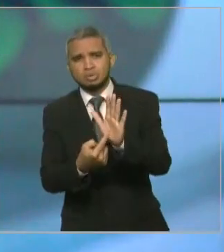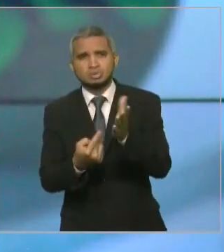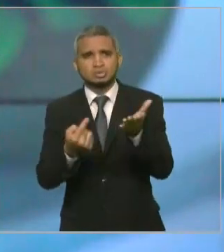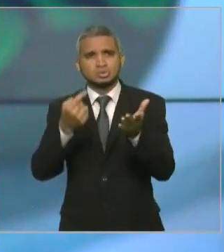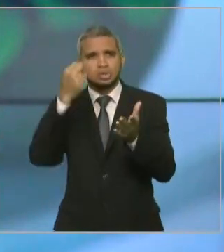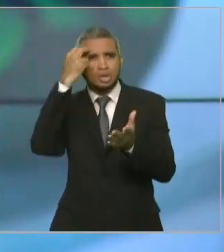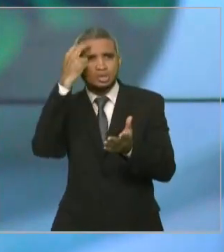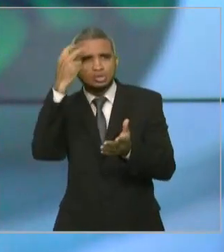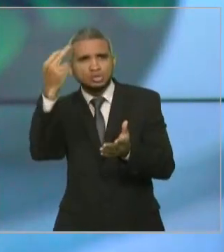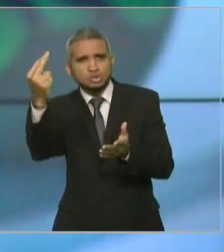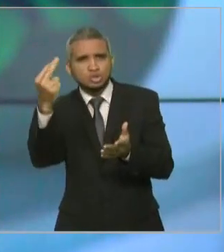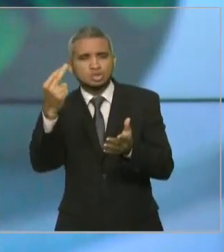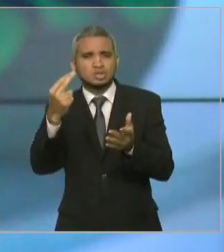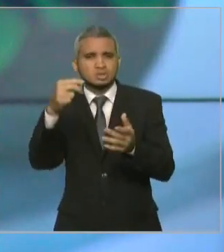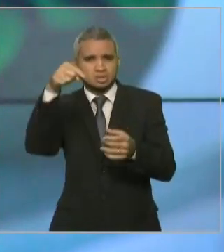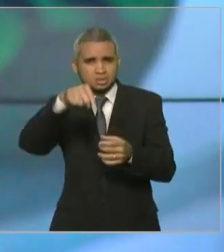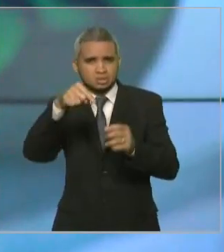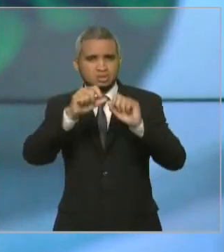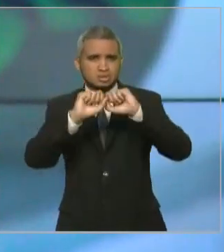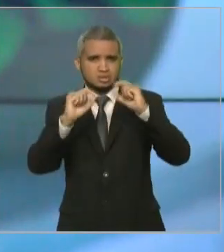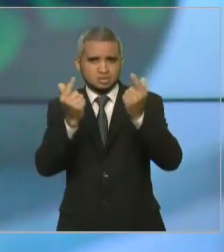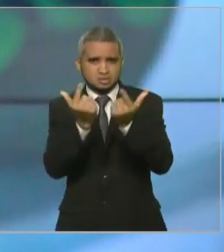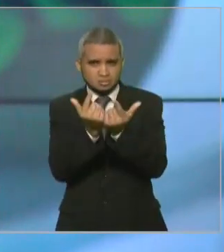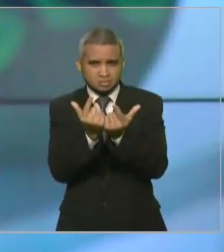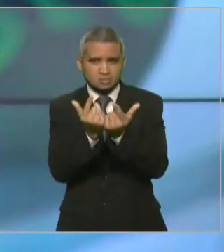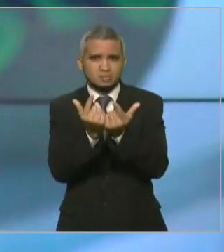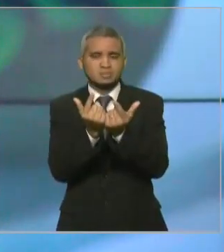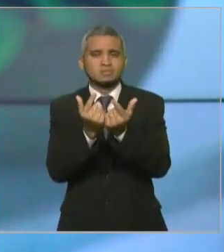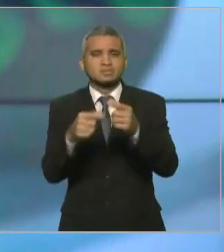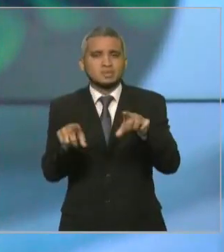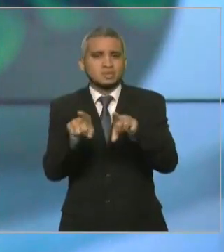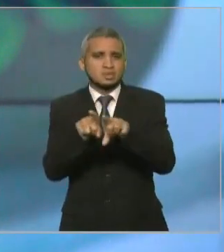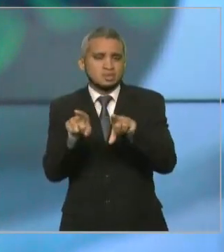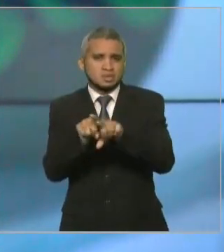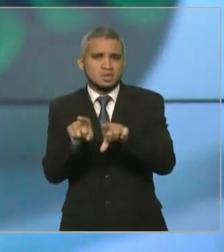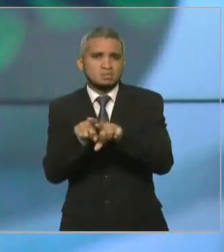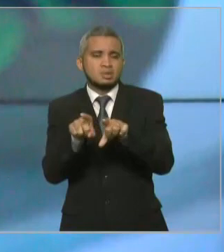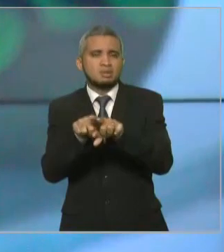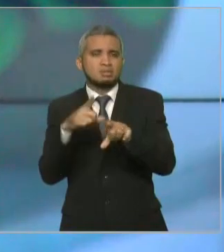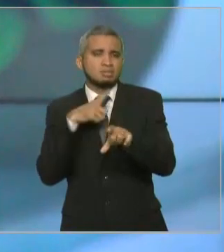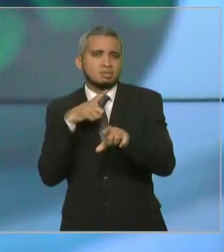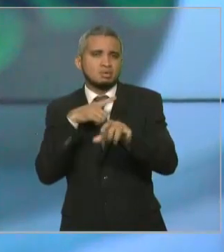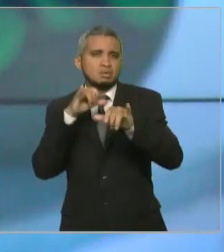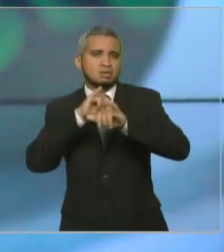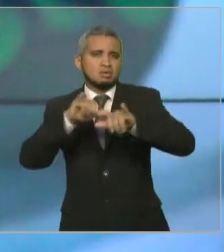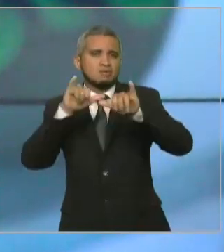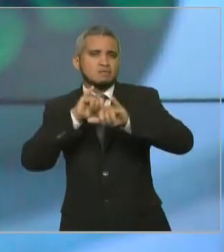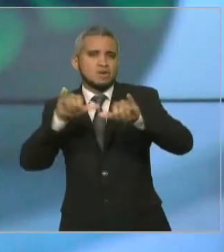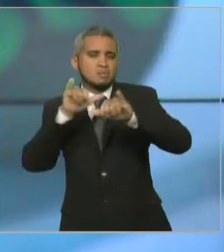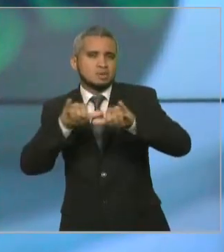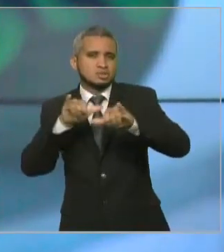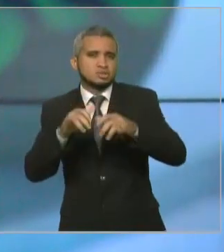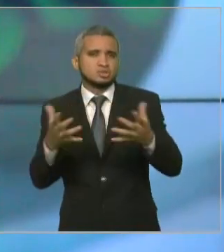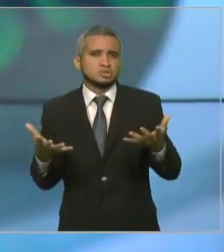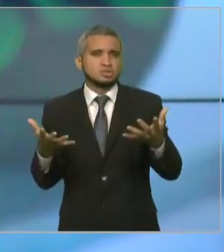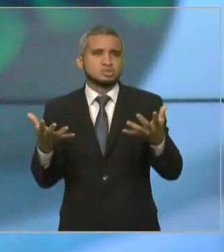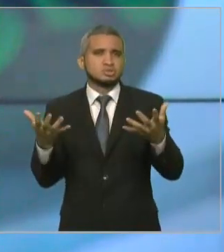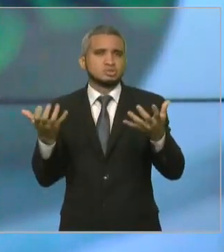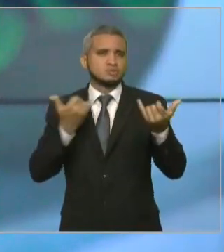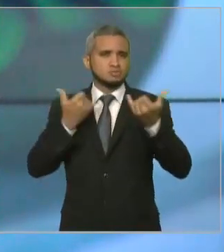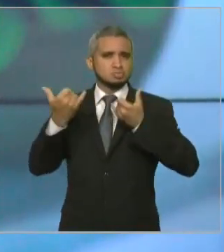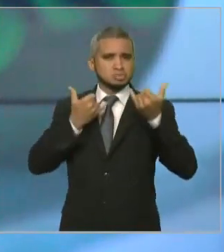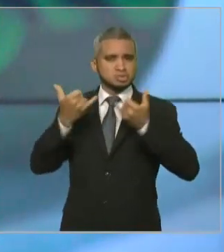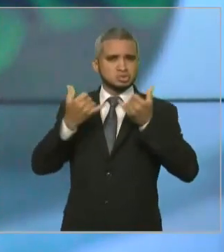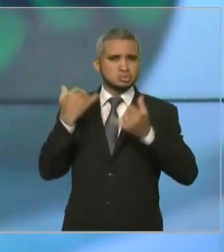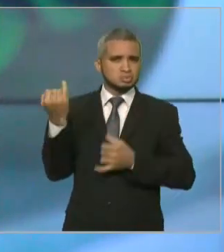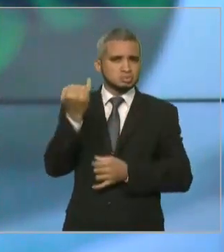do Poder Legislativo no Maranhão, além de trazer informações, né, sobre outros aspectos, né, não só da Assembleia,